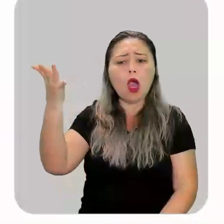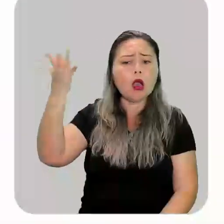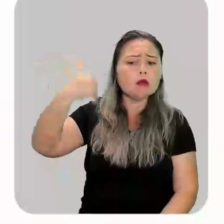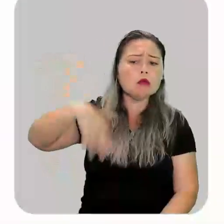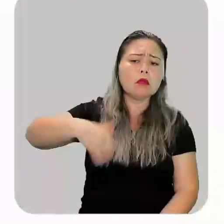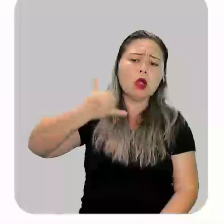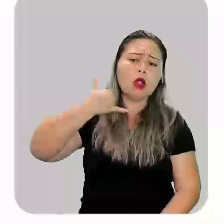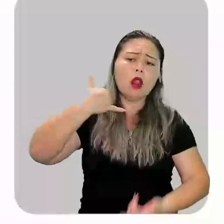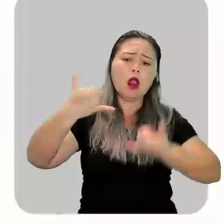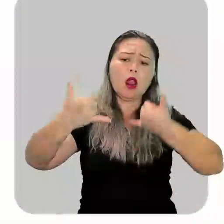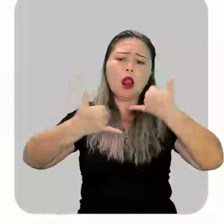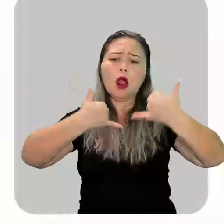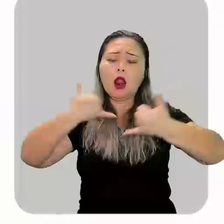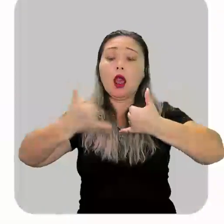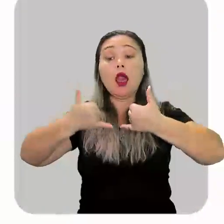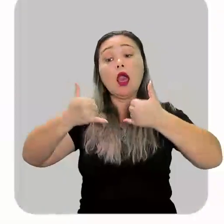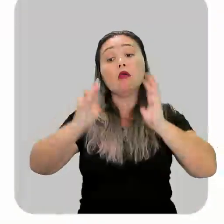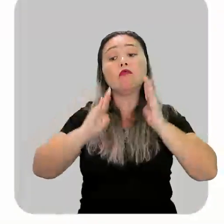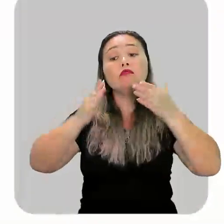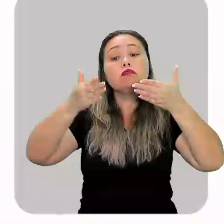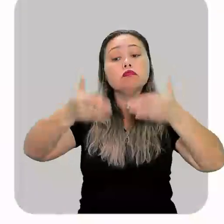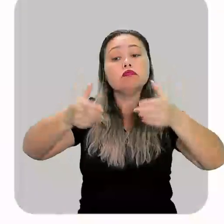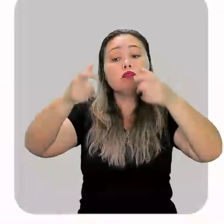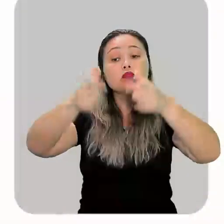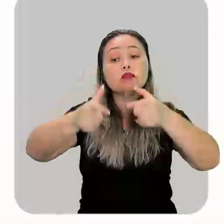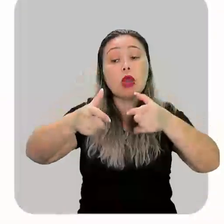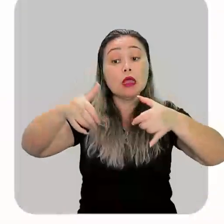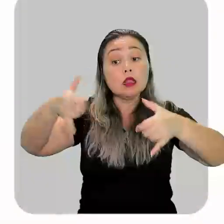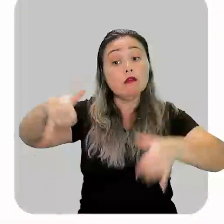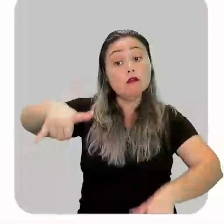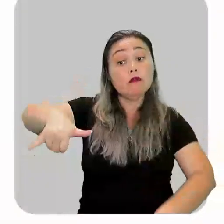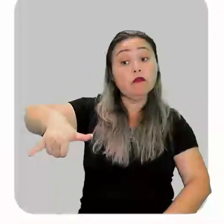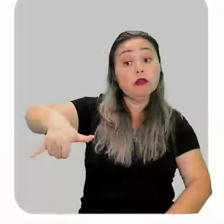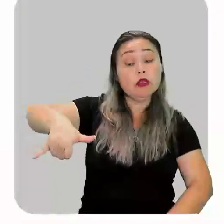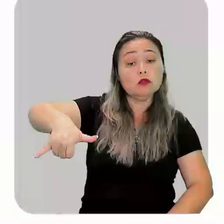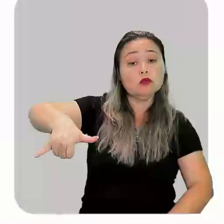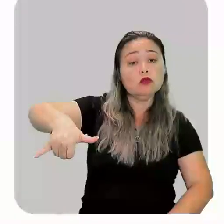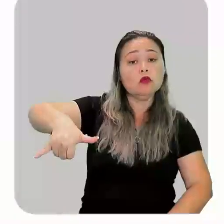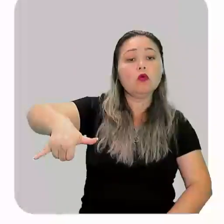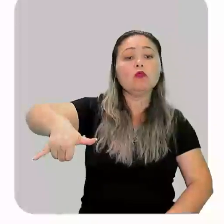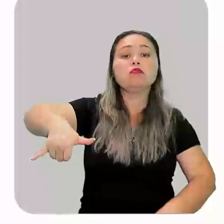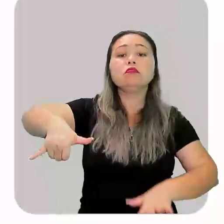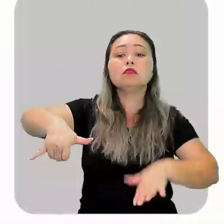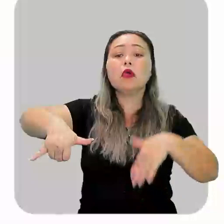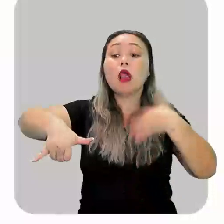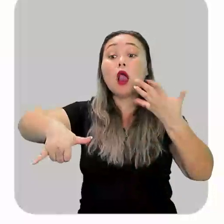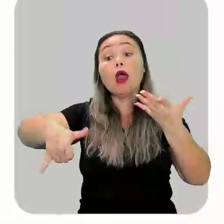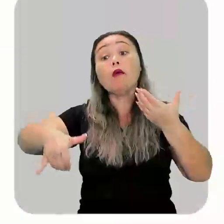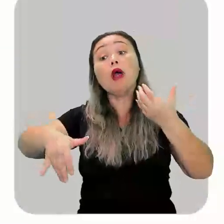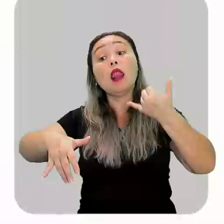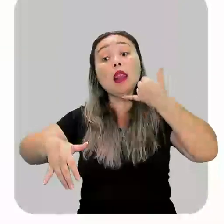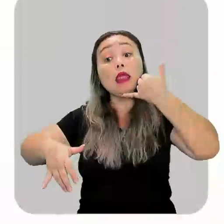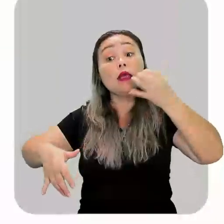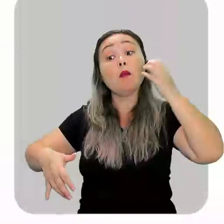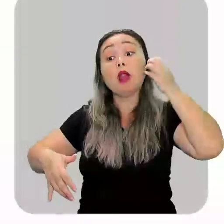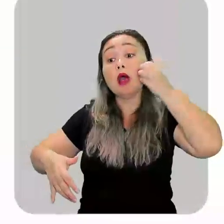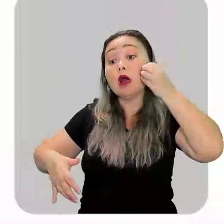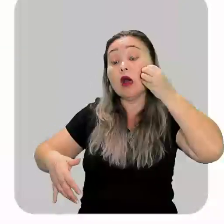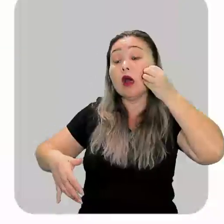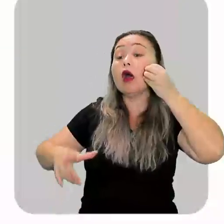ilimitada de ligações locais para telefones fixos. As ligações para celulares